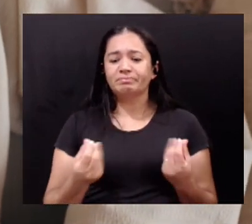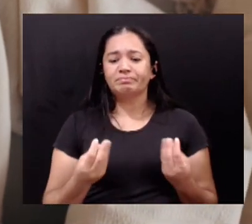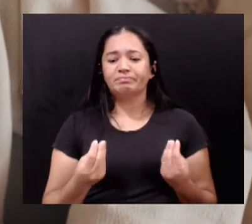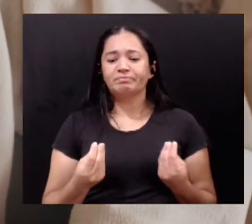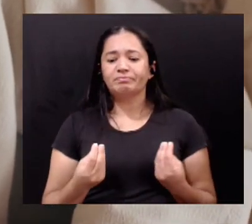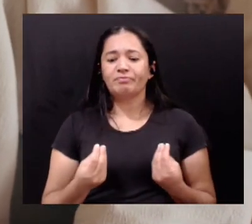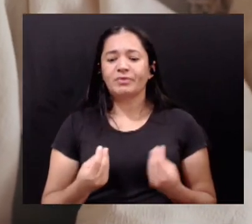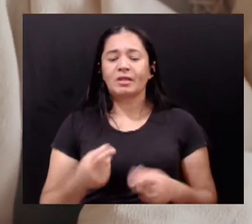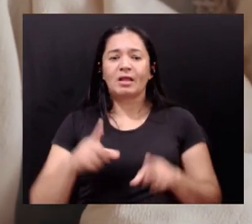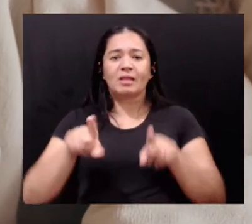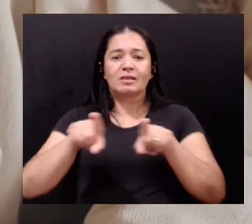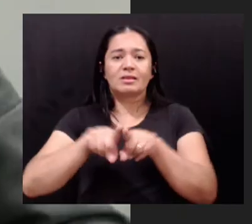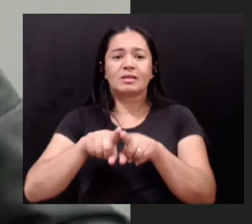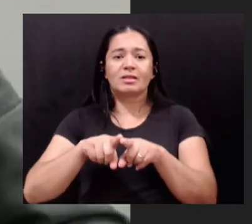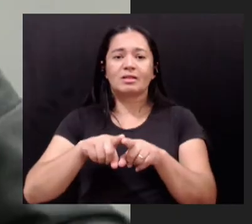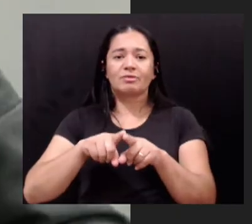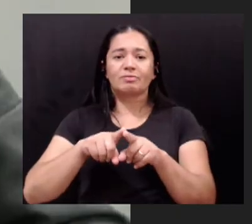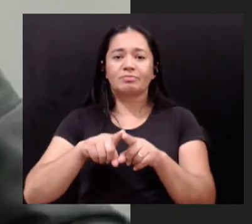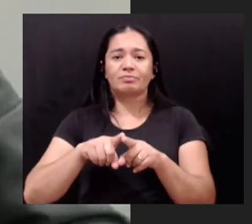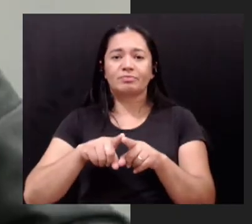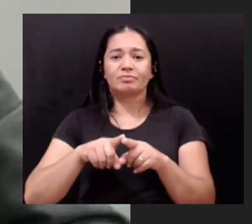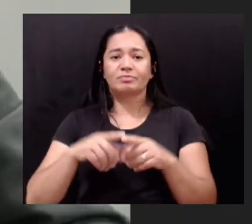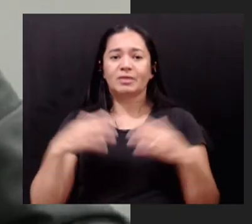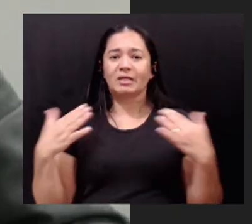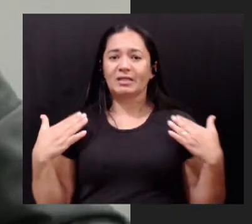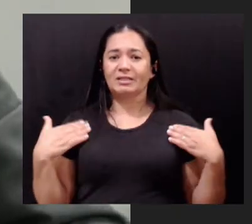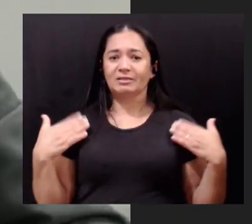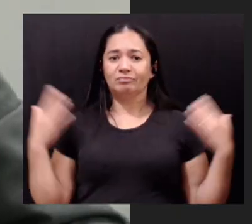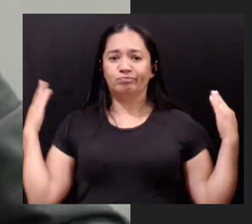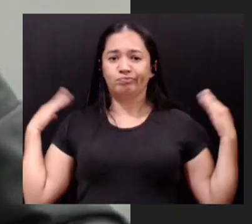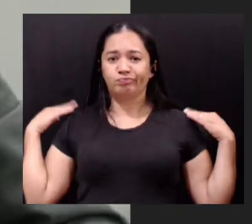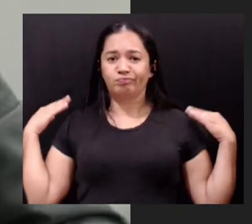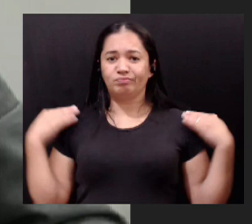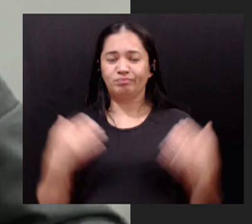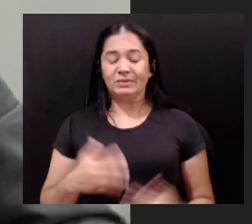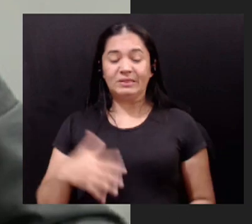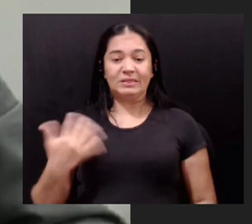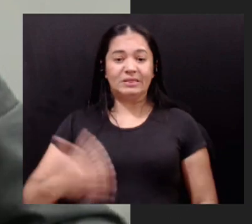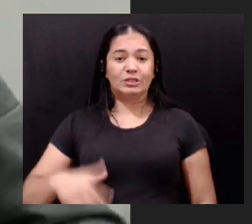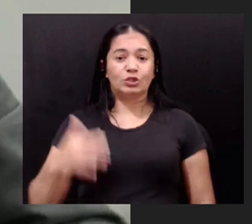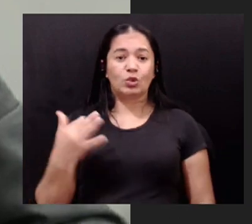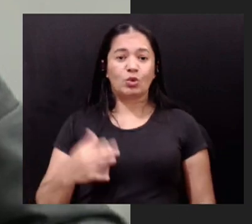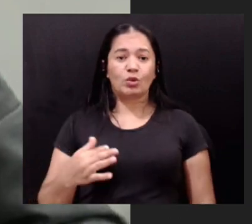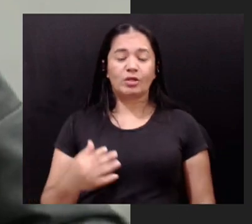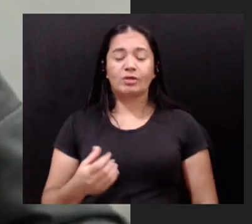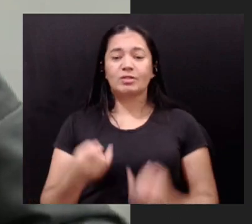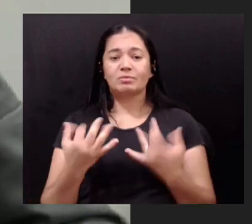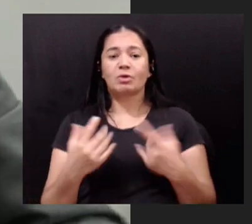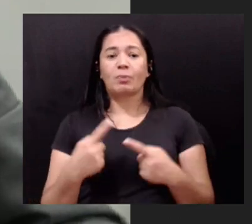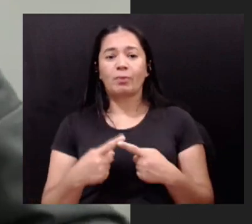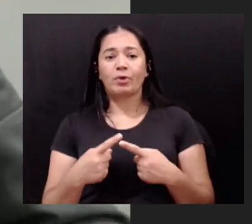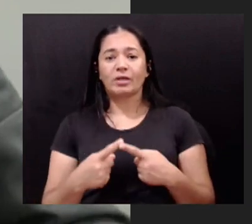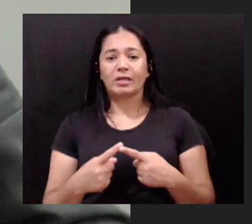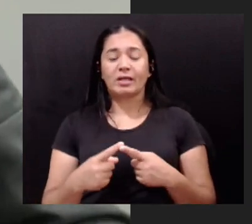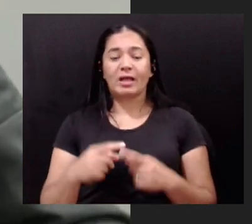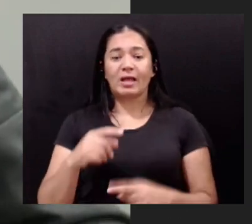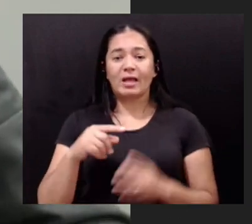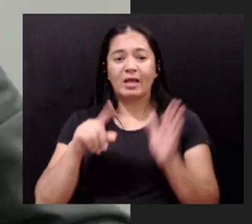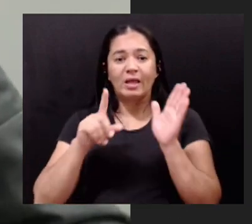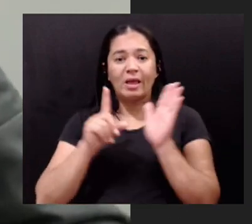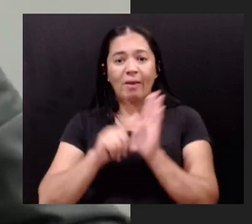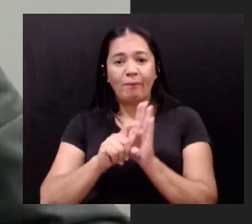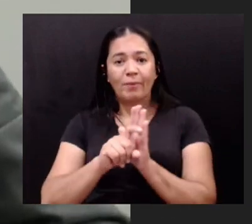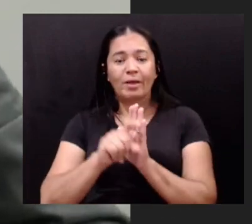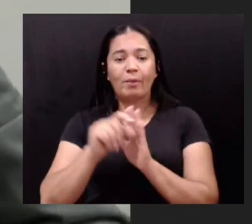atrás do peito também. Eu digo isso porque, assim, a bactéria, ela pode estar